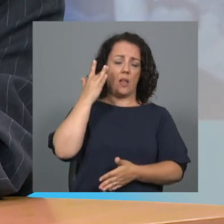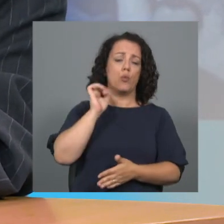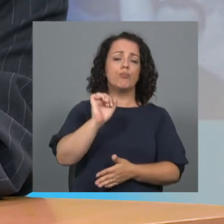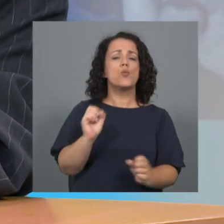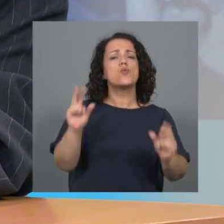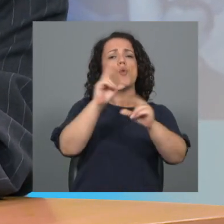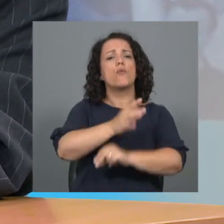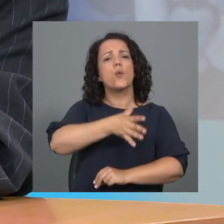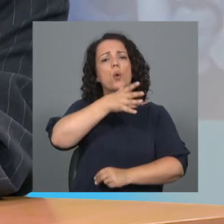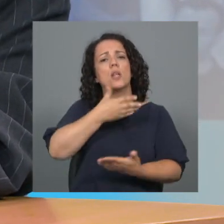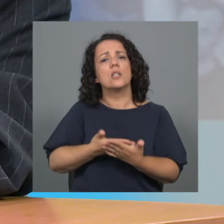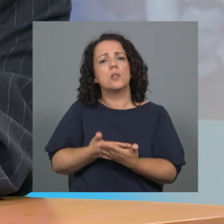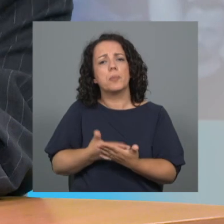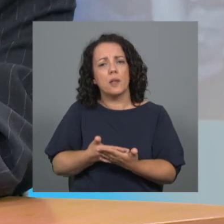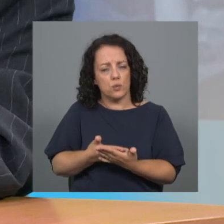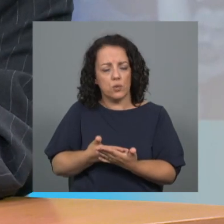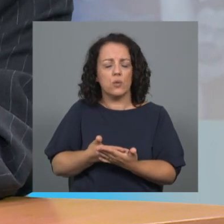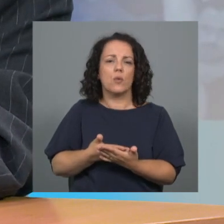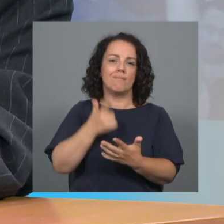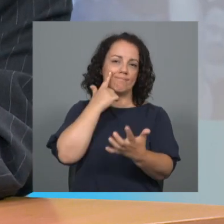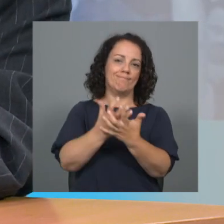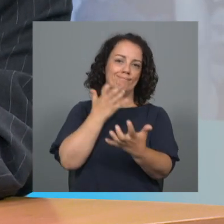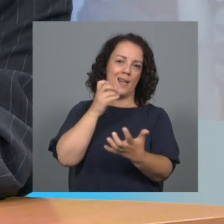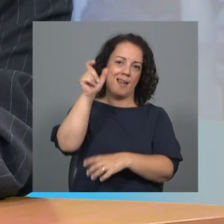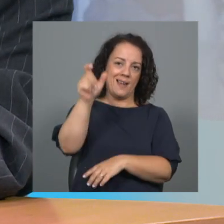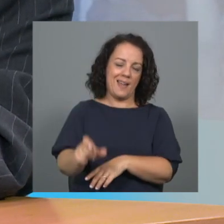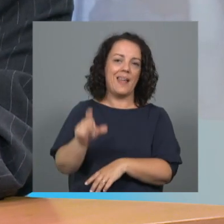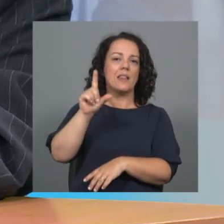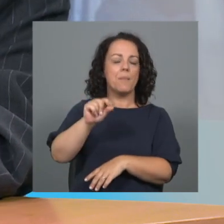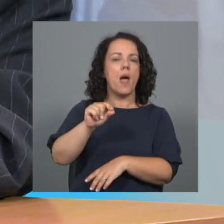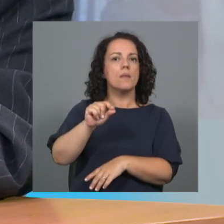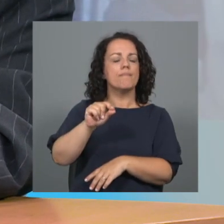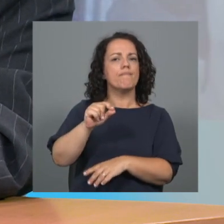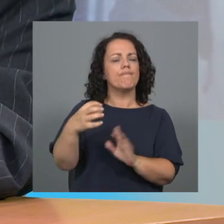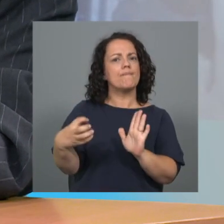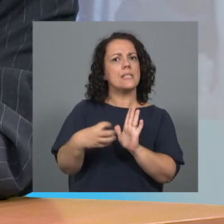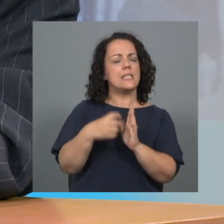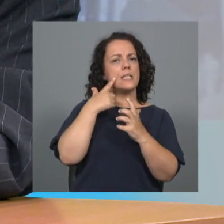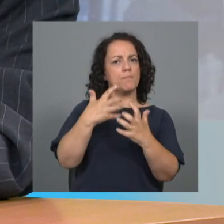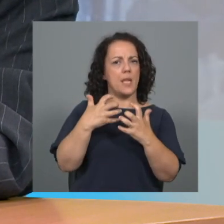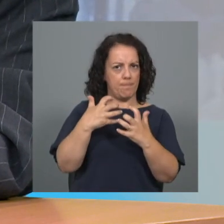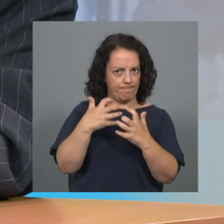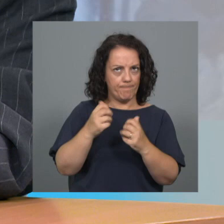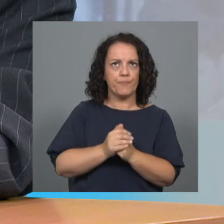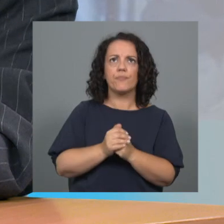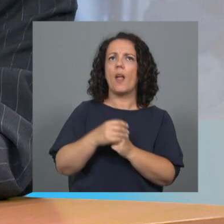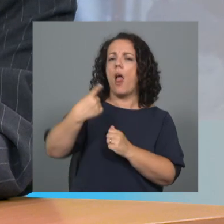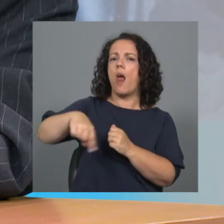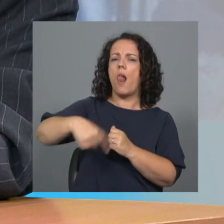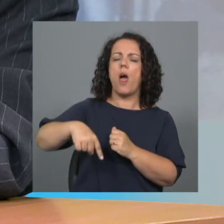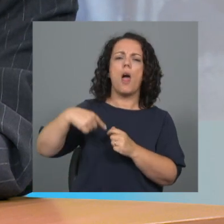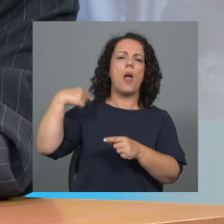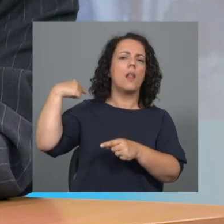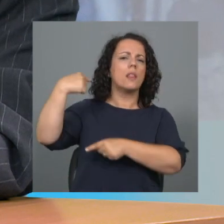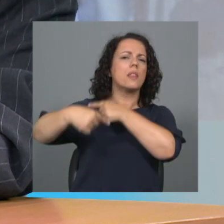Testamento mais emblemática e ao mesmo tempo mais significativa. Temos todas as tradições, principalmente